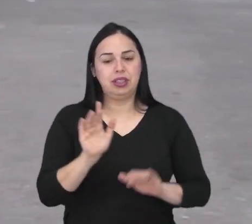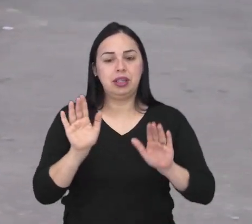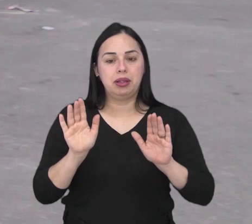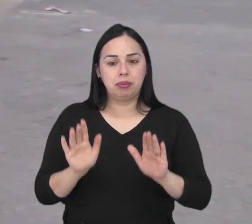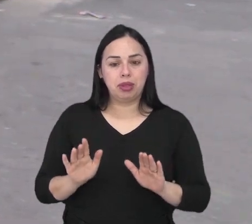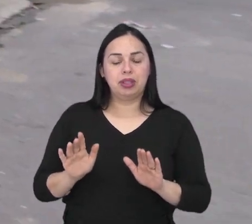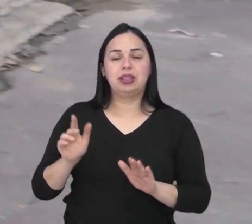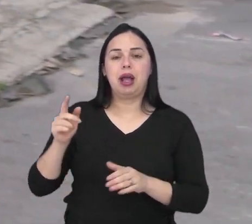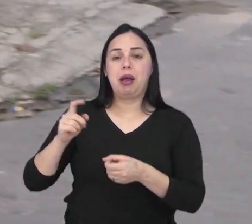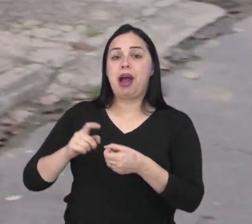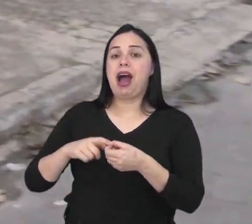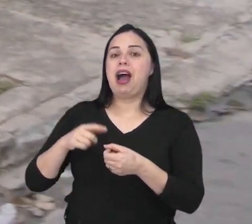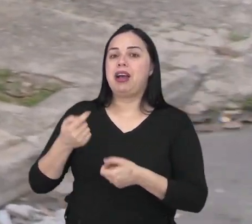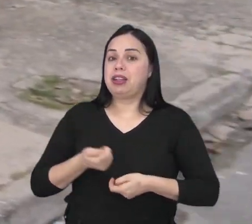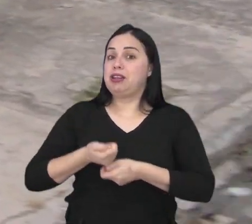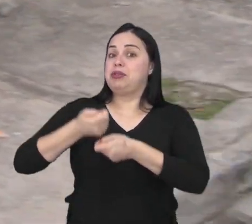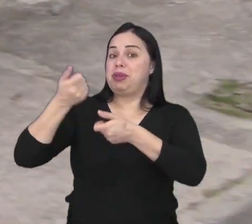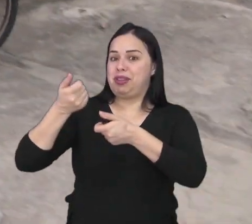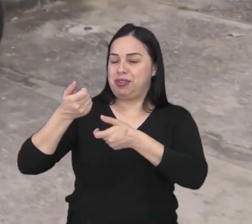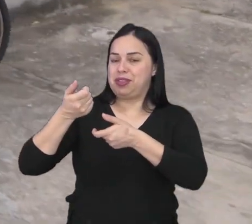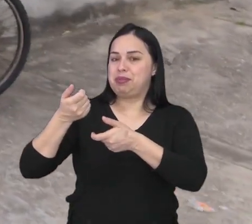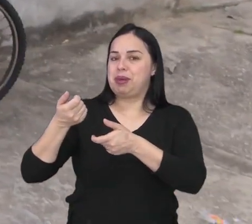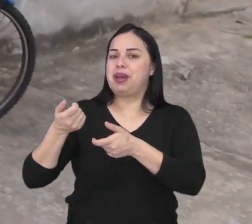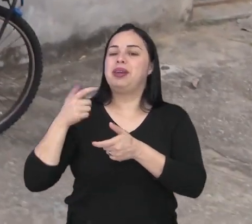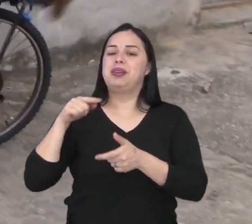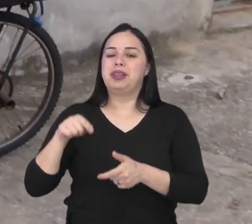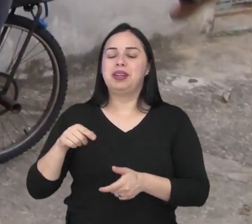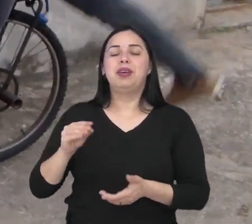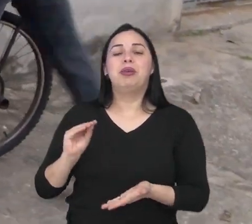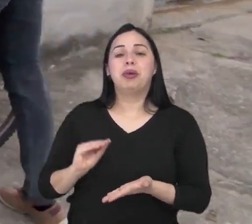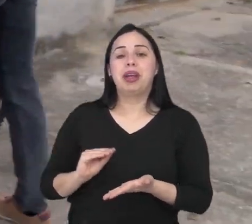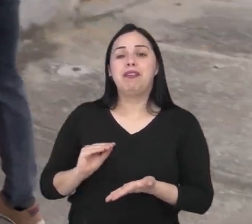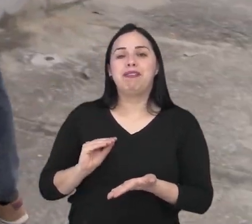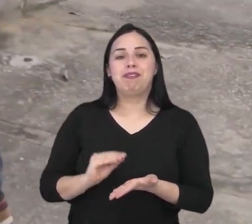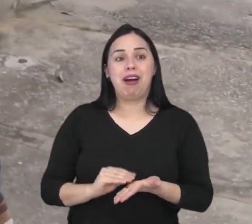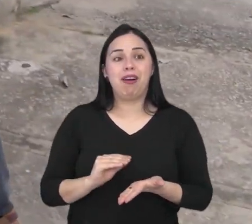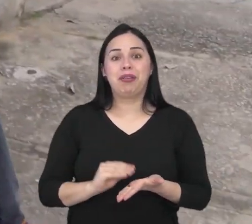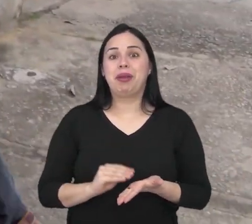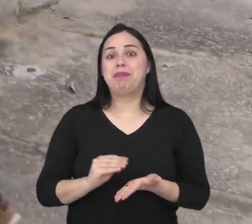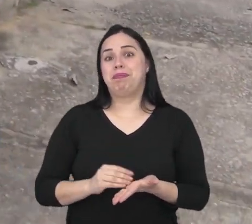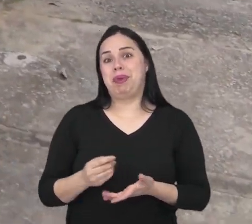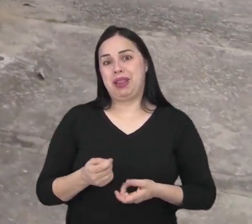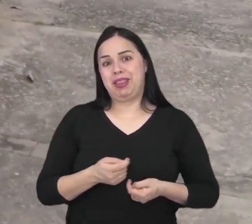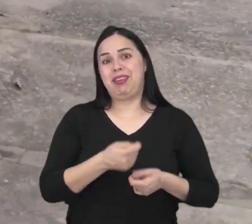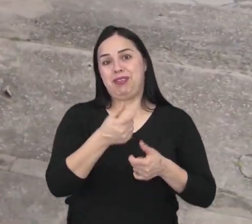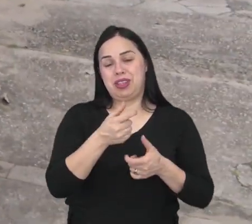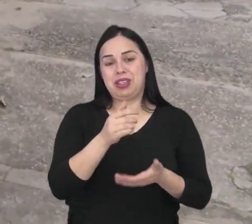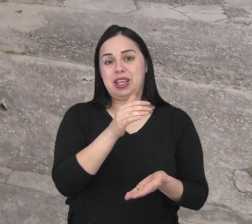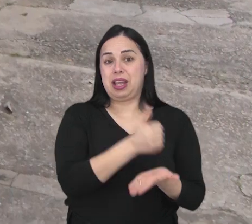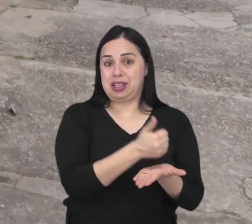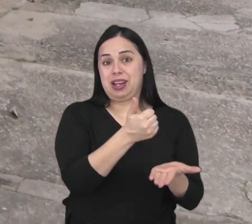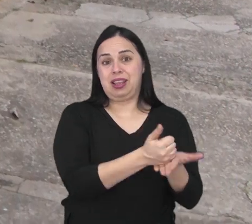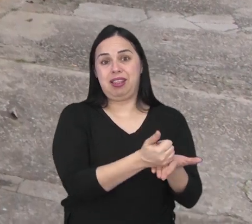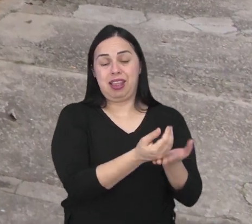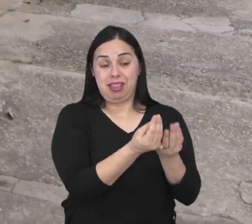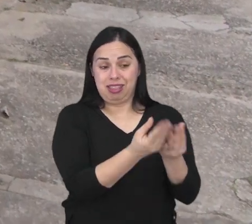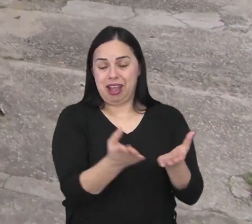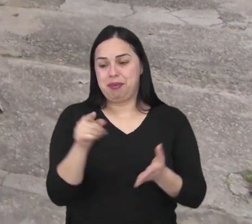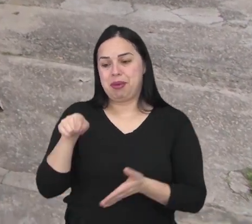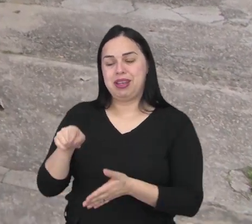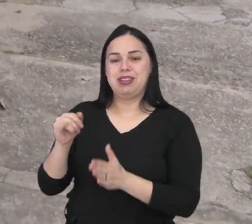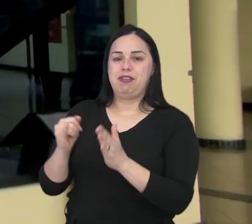E entre as desvantagens, tanto para autônomos quanto para os informais, está a falta de muitos benefícios que a